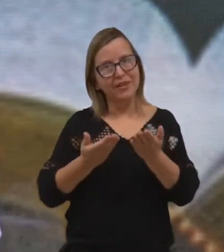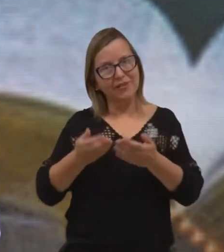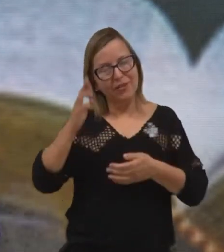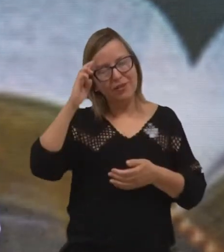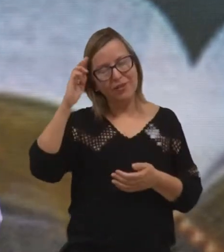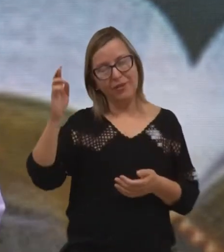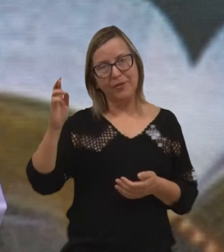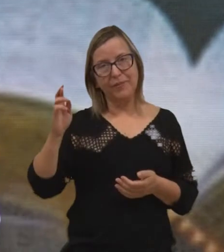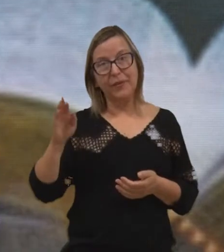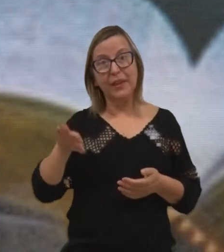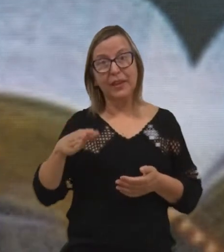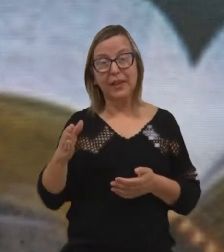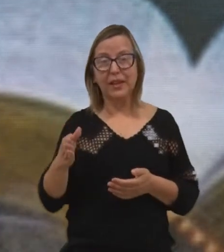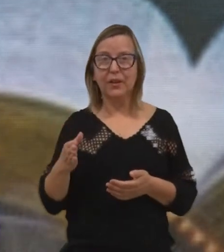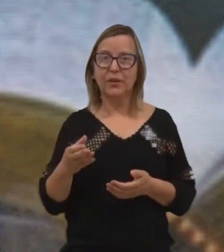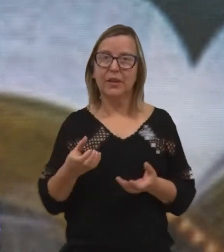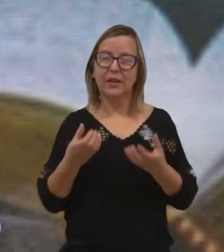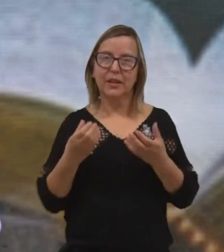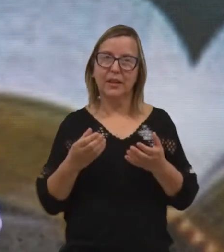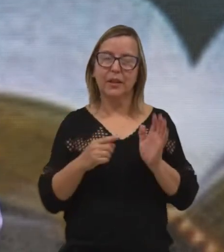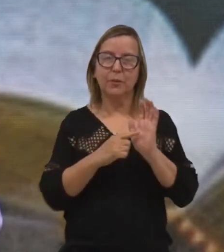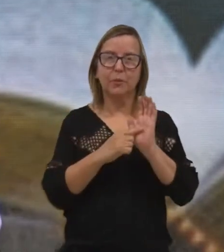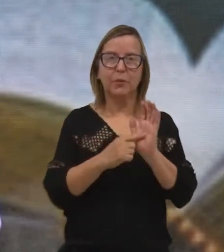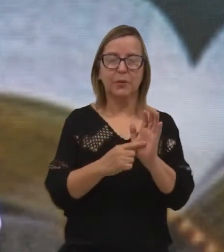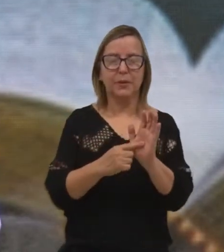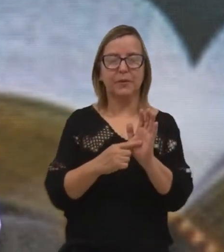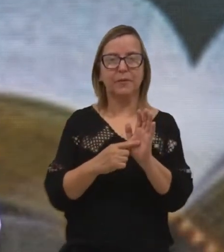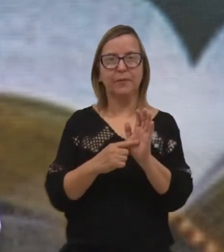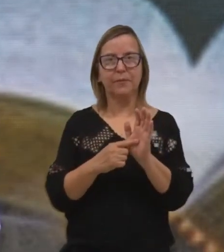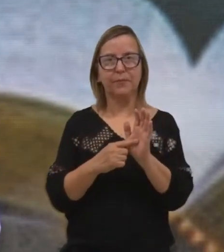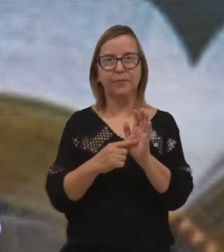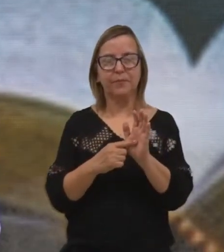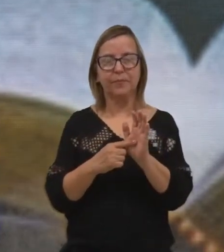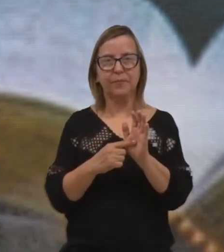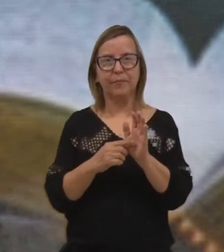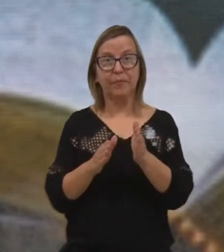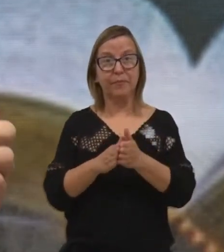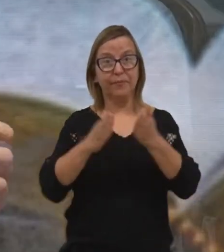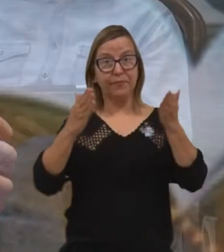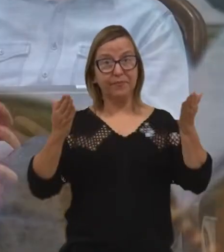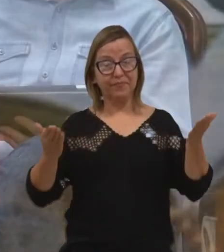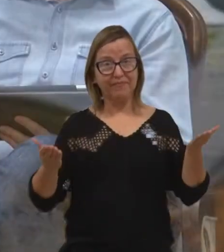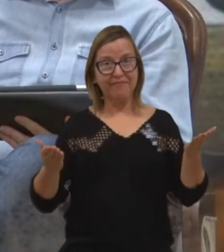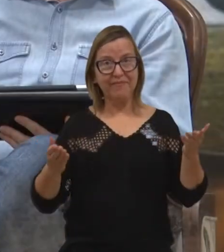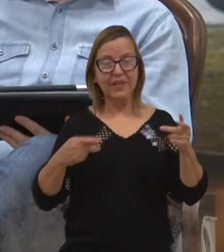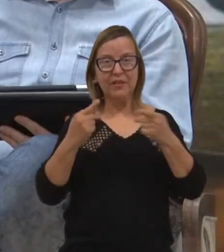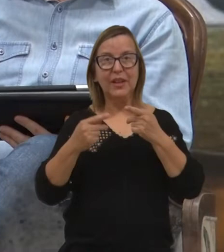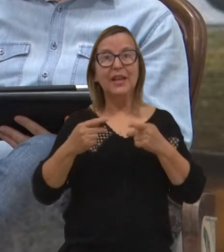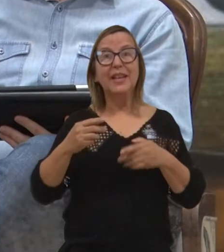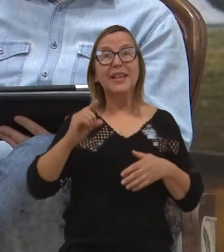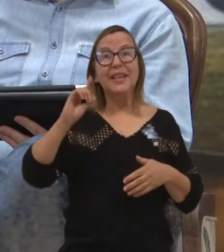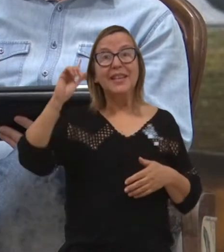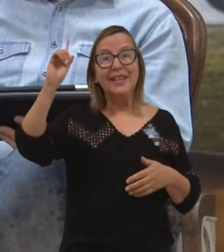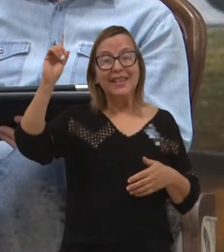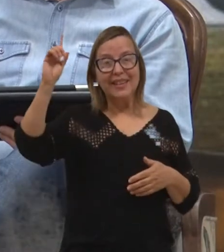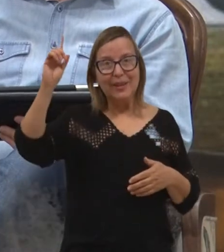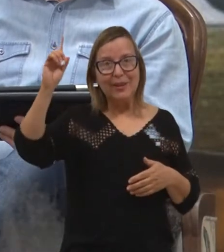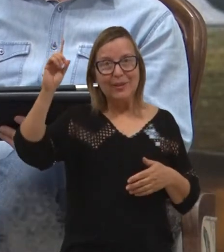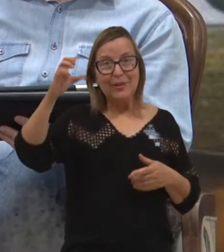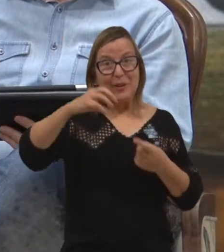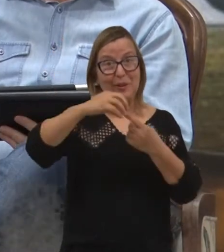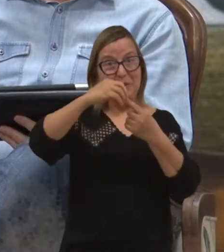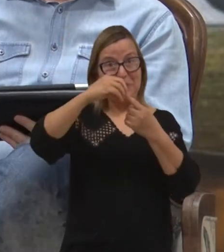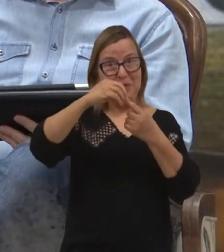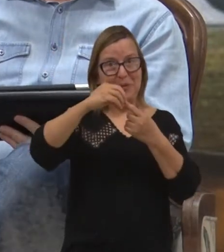gostaria de chamar a atenção para um aspecto das Escrituras que diz que Deus é o dono do ouro e da prata, não